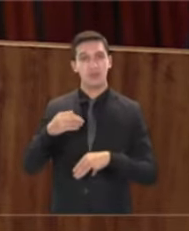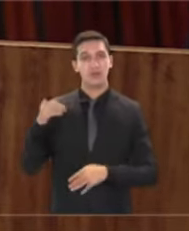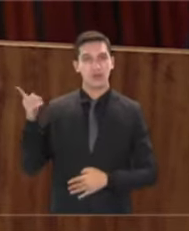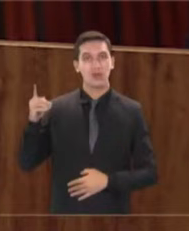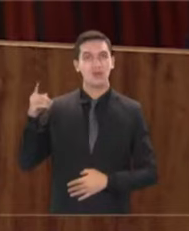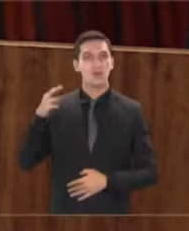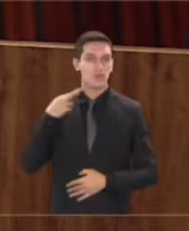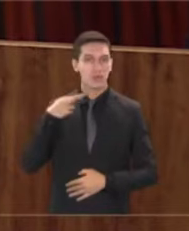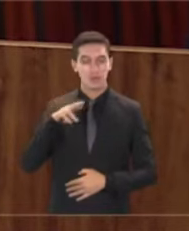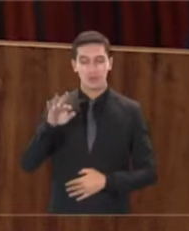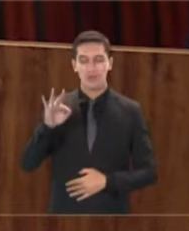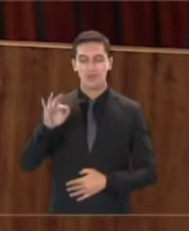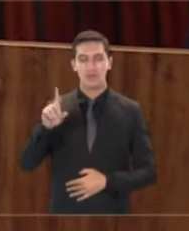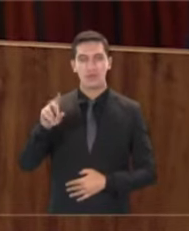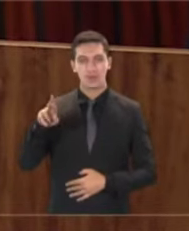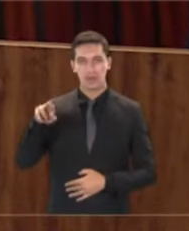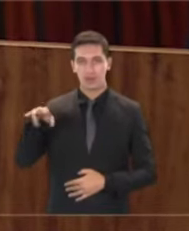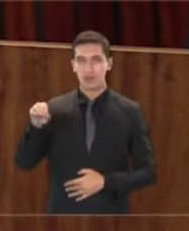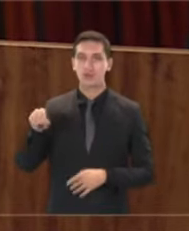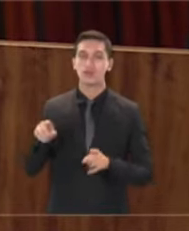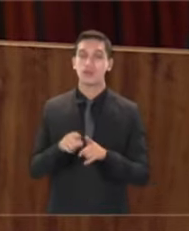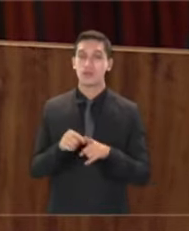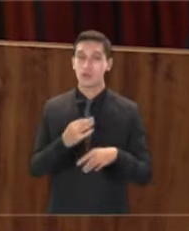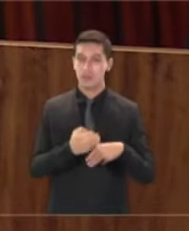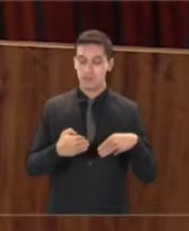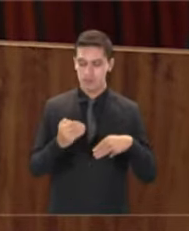Floriano, o ministro Raul